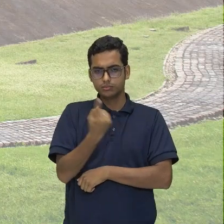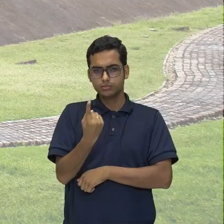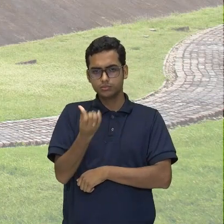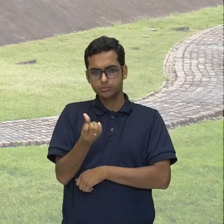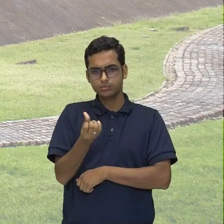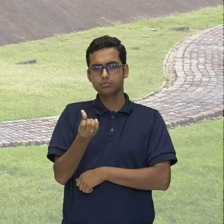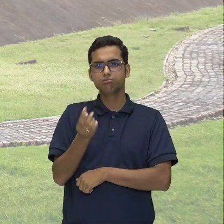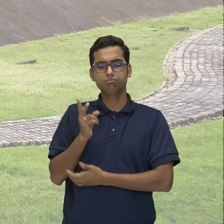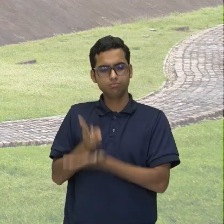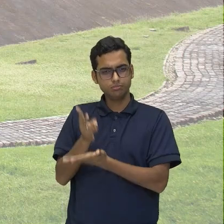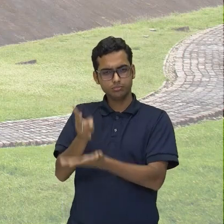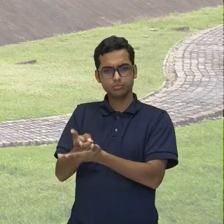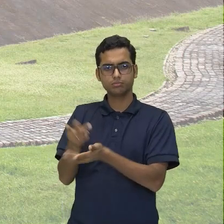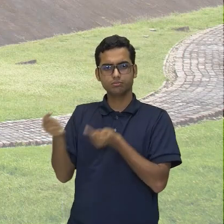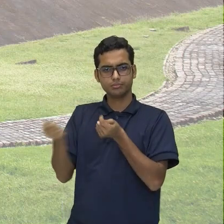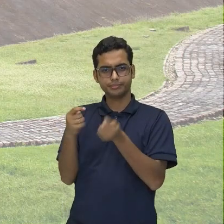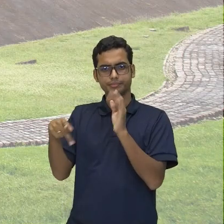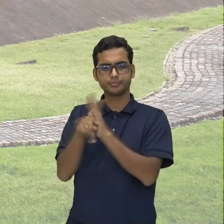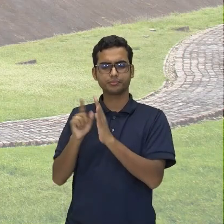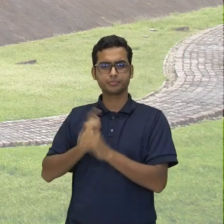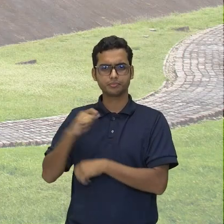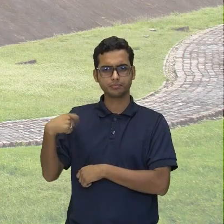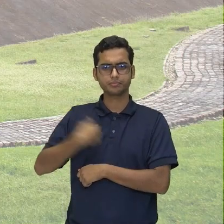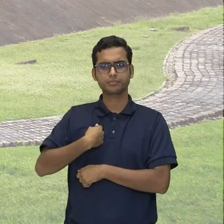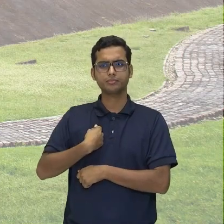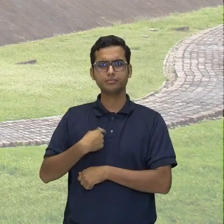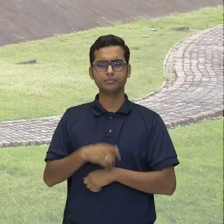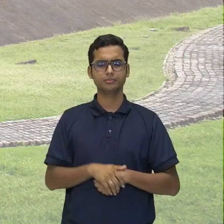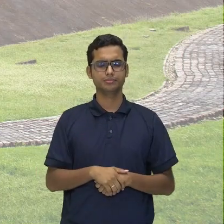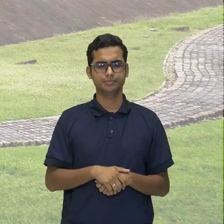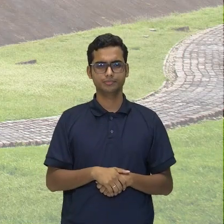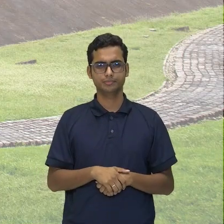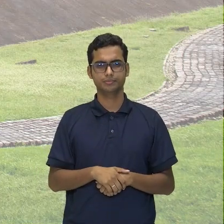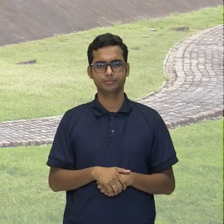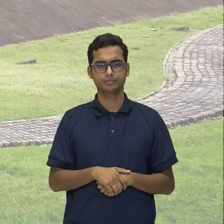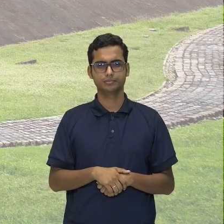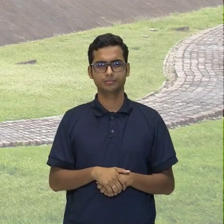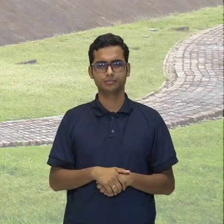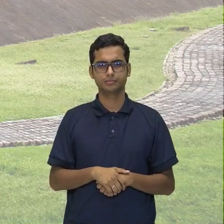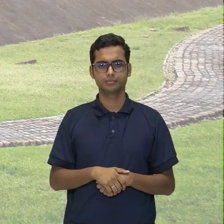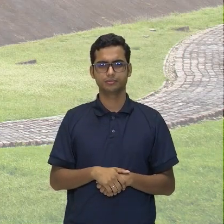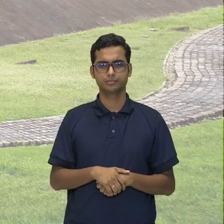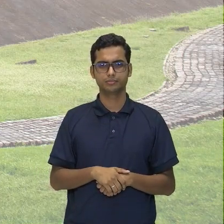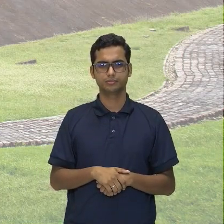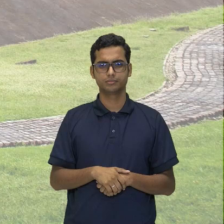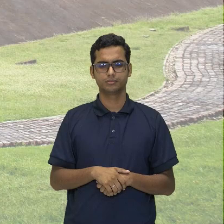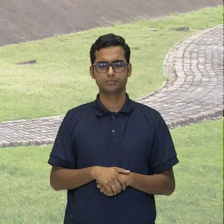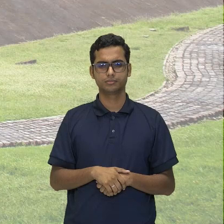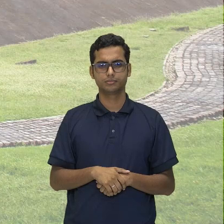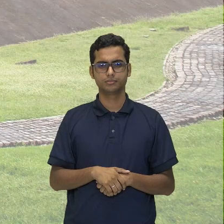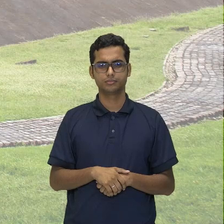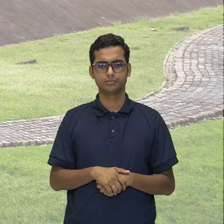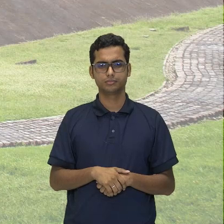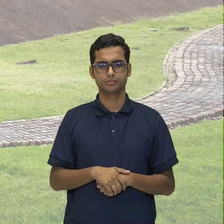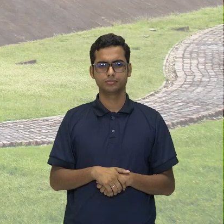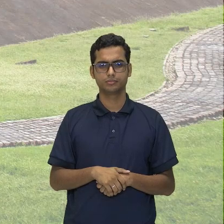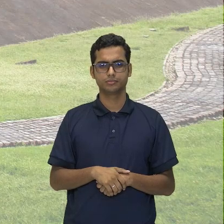domínio espanhol, ainda sob a União Ibérica. Então, diante das